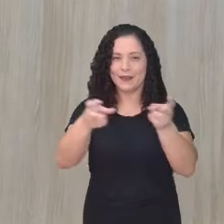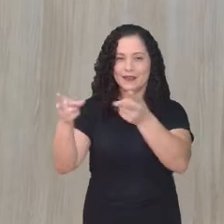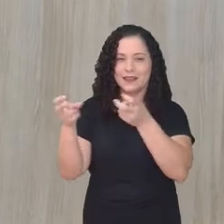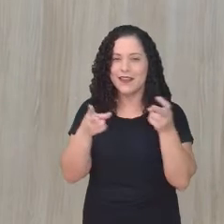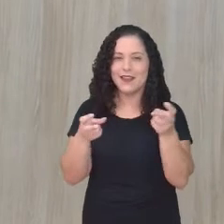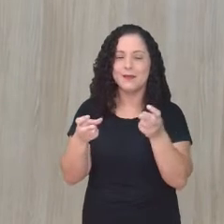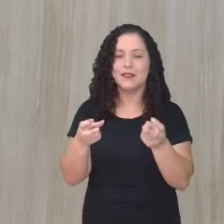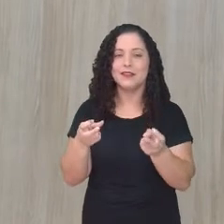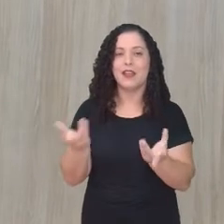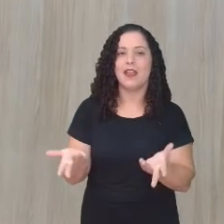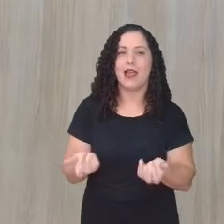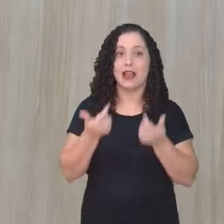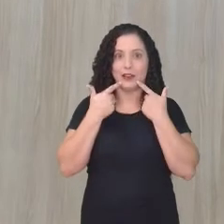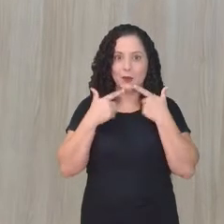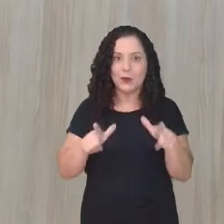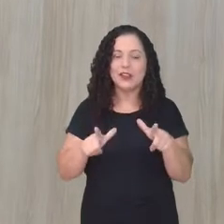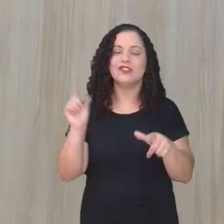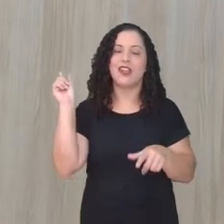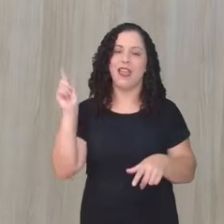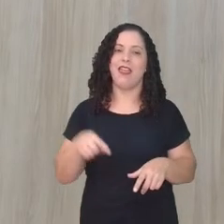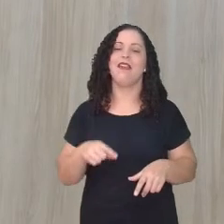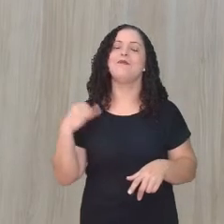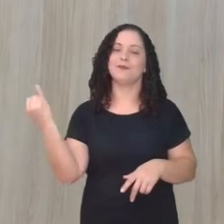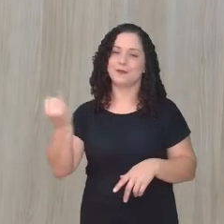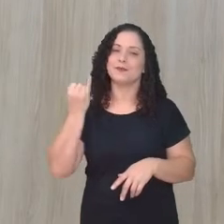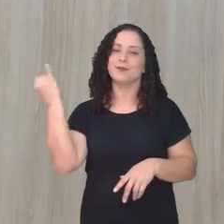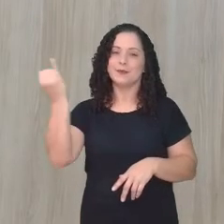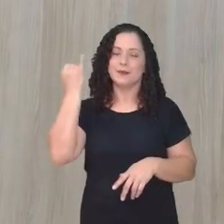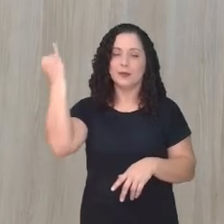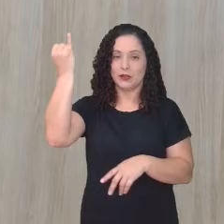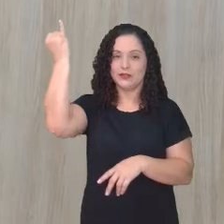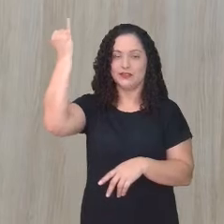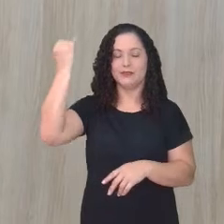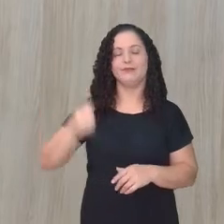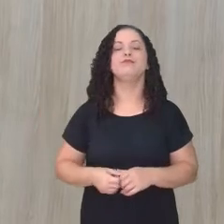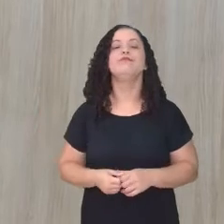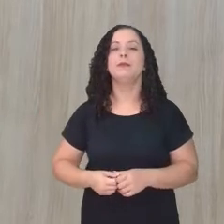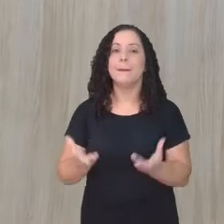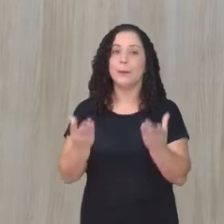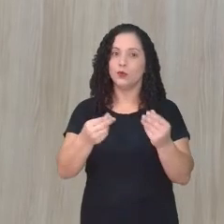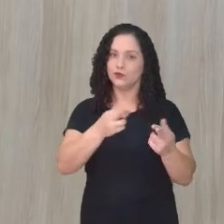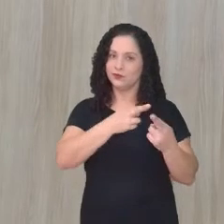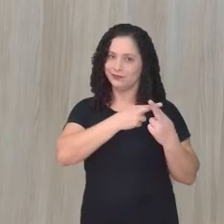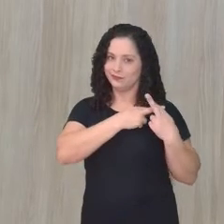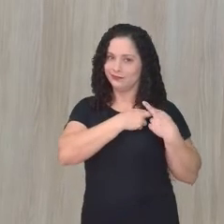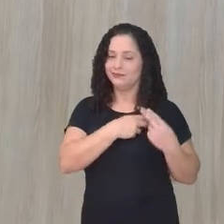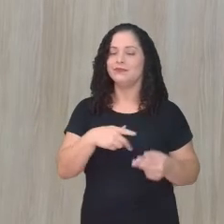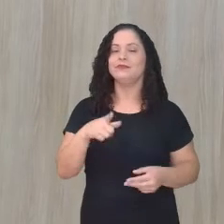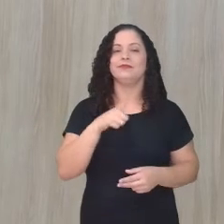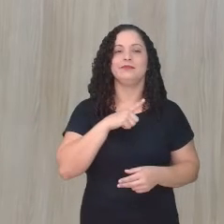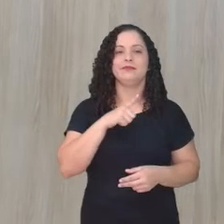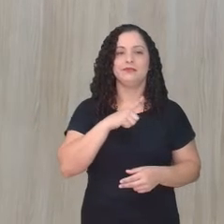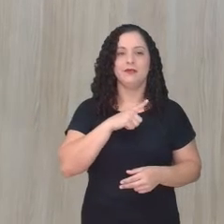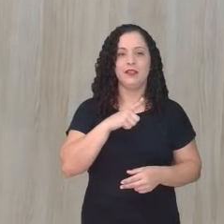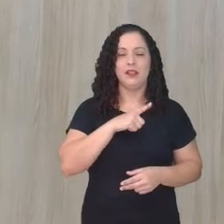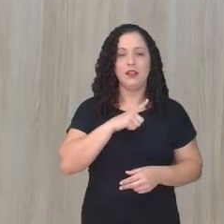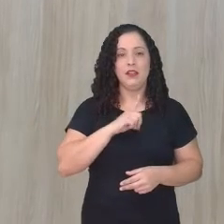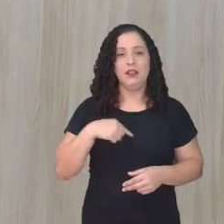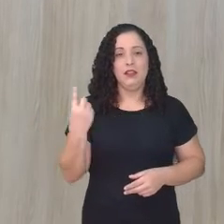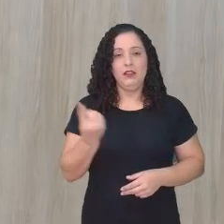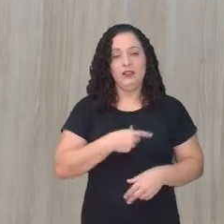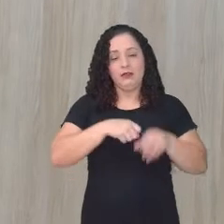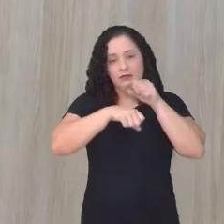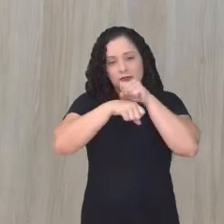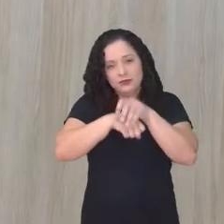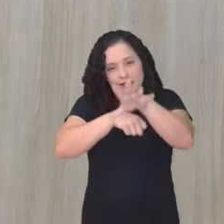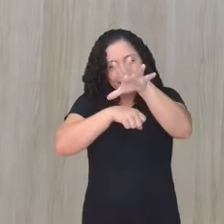como a nossa linguagem ela é importante e quanta responsabilidade nós temos quando estamos